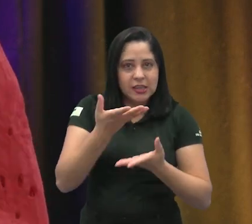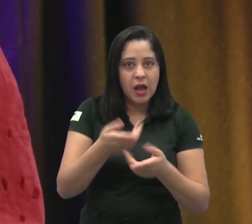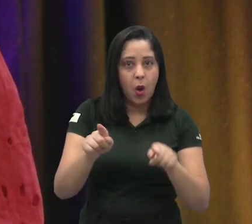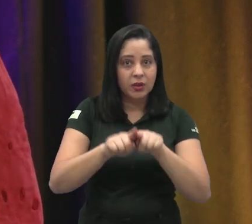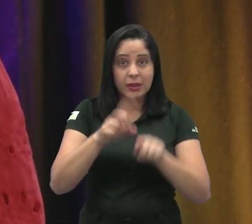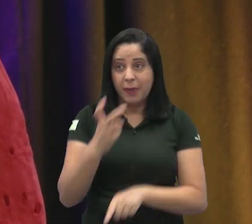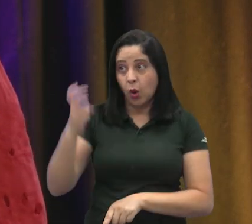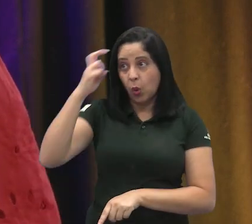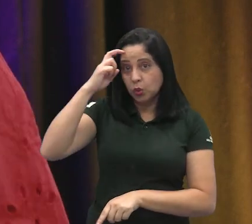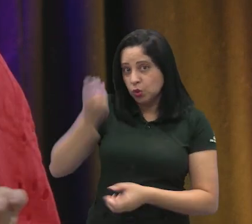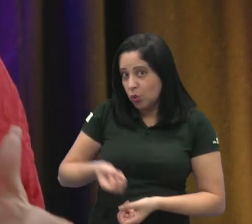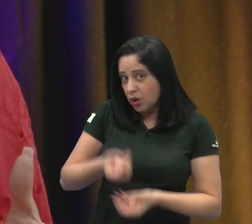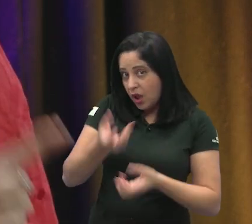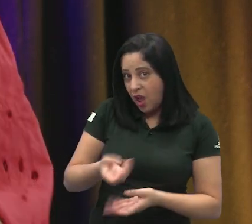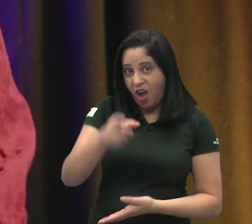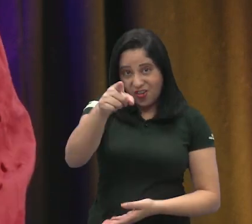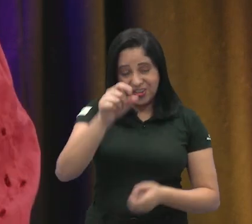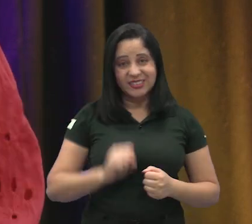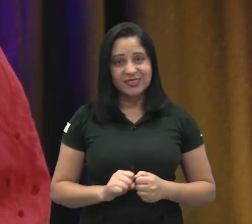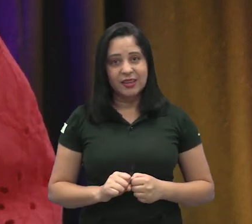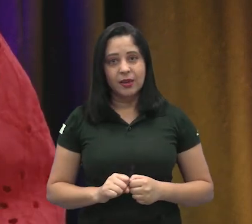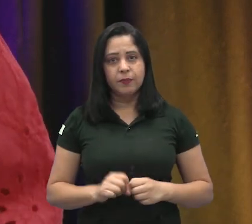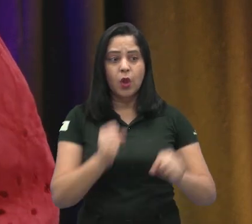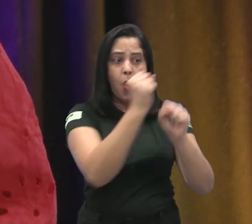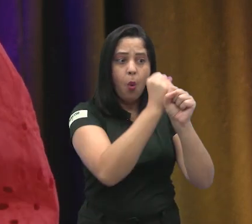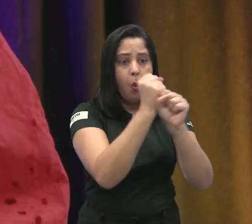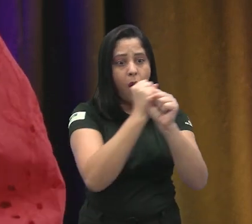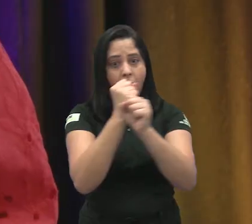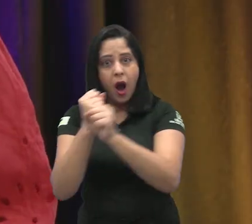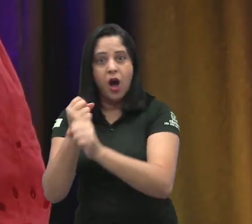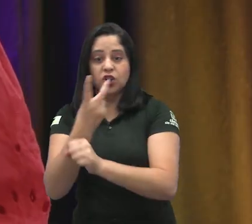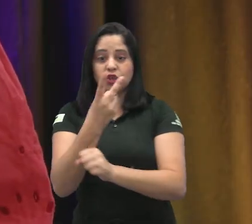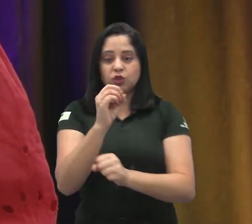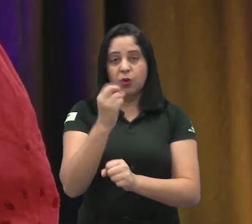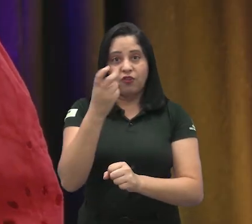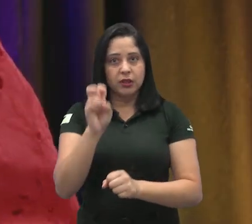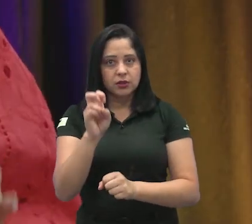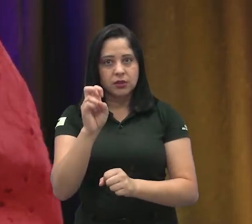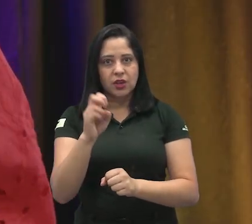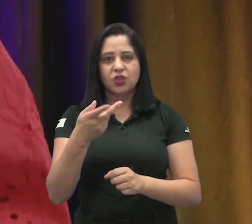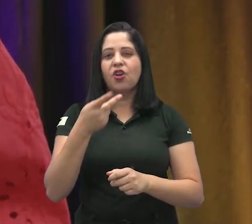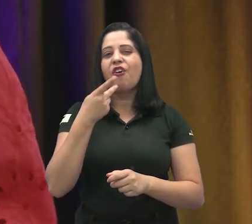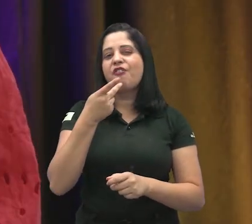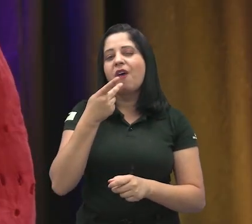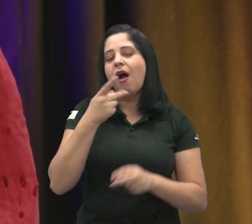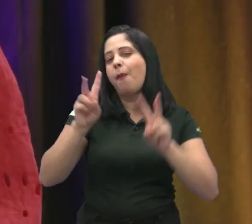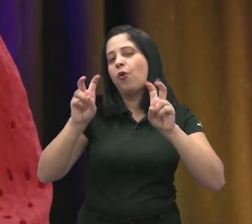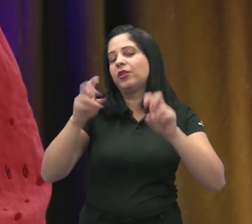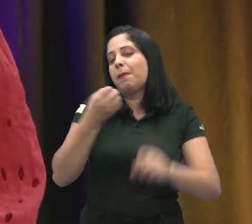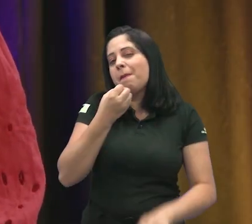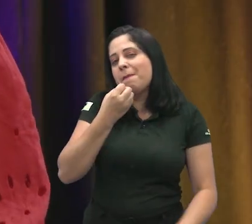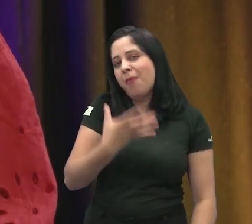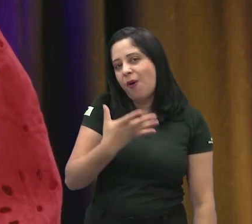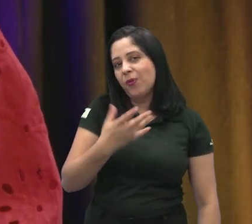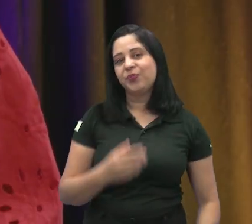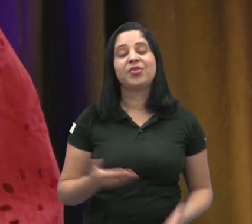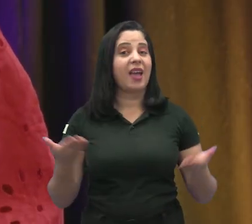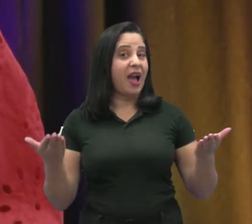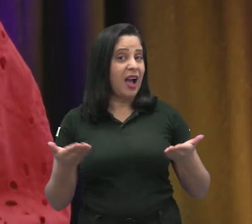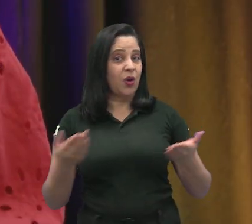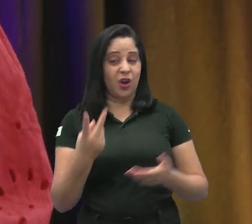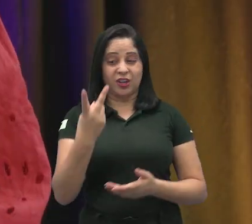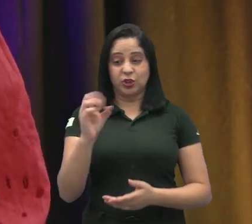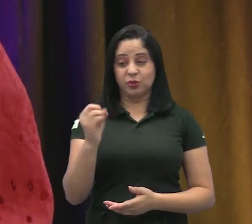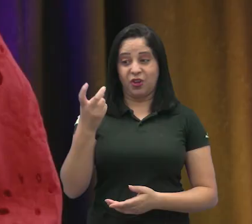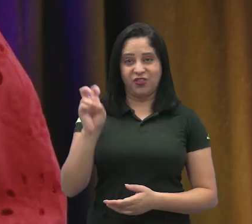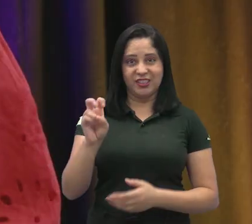informação, serviço e cultura para você aí de casa. E ao longo desse ano, nós falamos sobre muitas coisas boas, né?